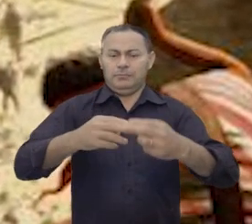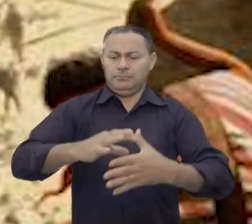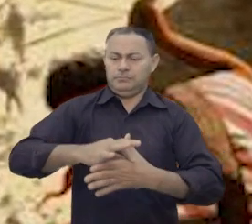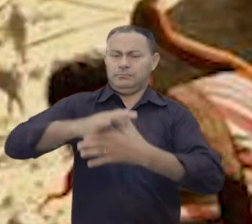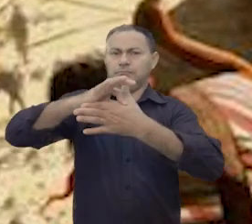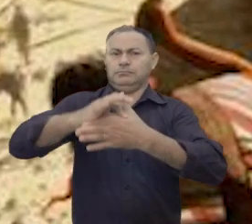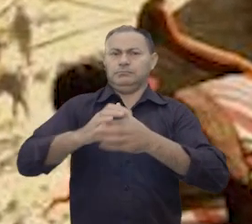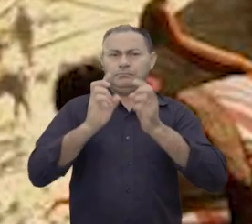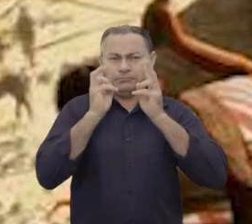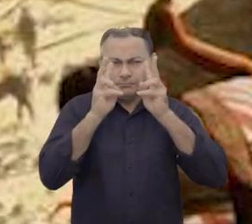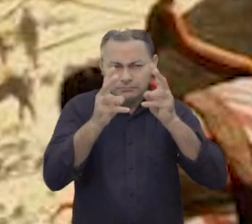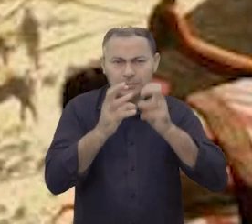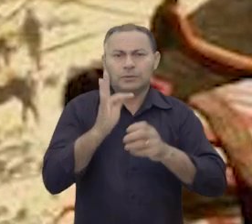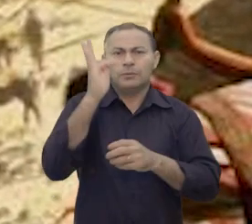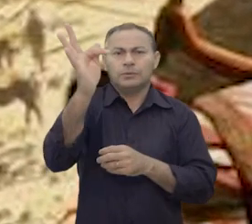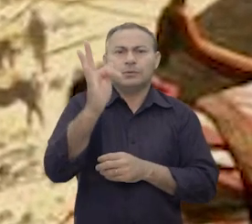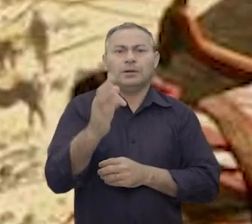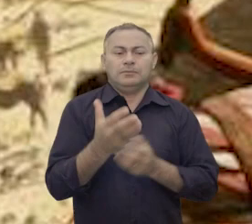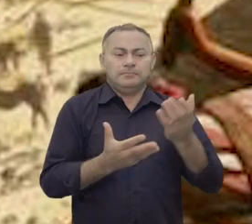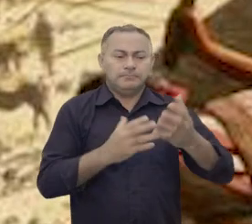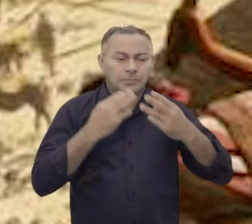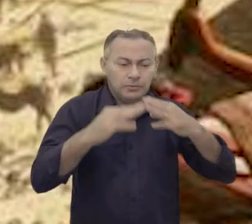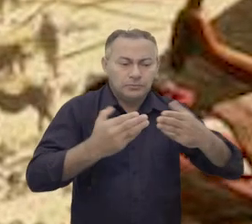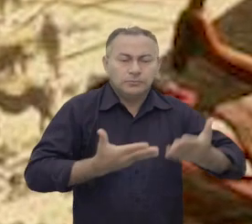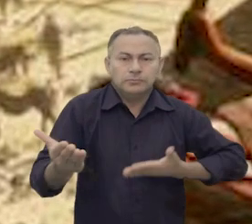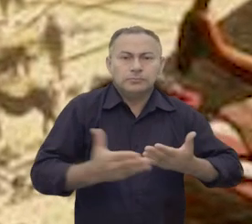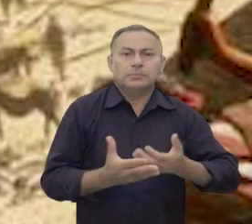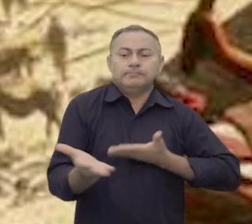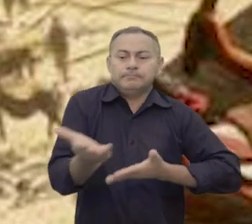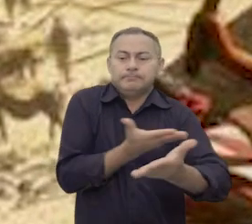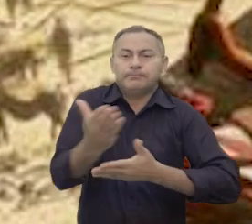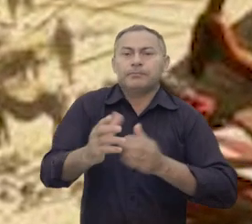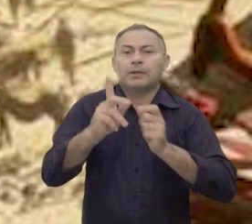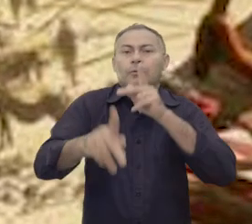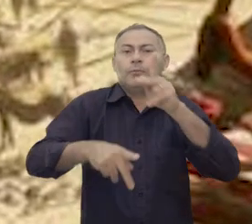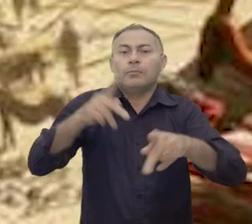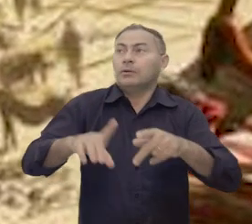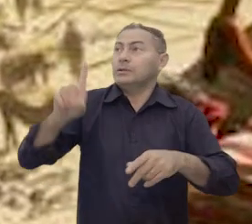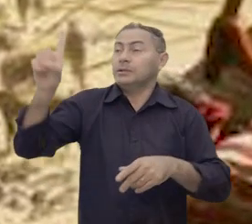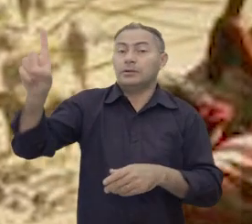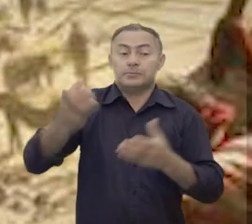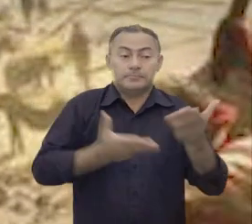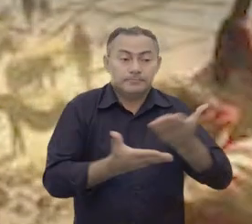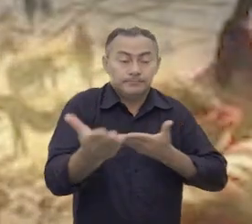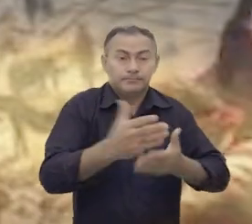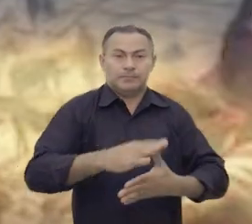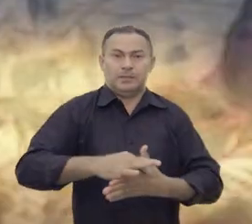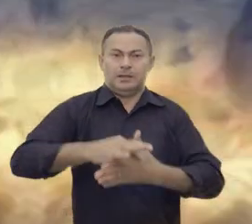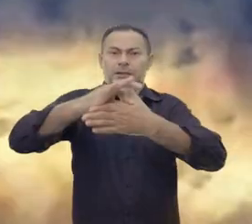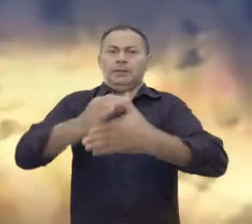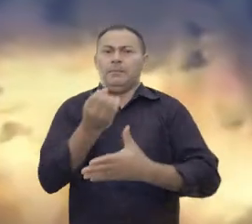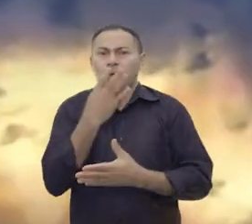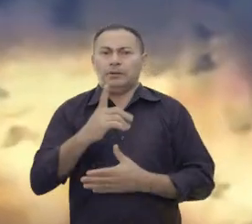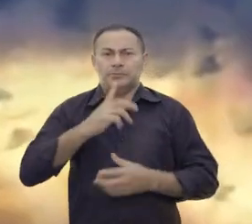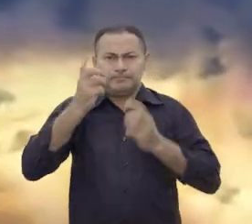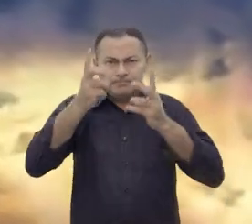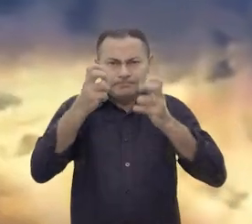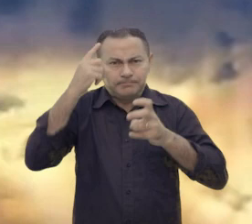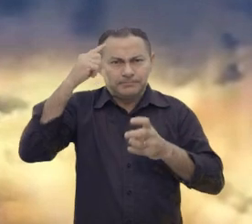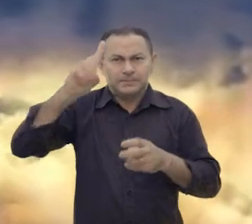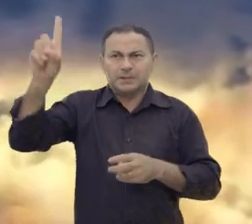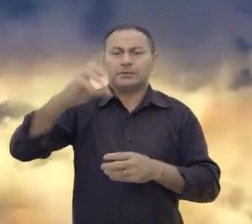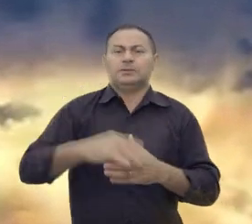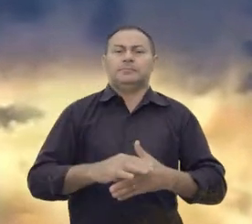foi um líder com uma visão da obra e compartilhou a sua visão com o povo de Deus. Quando um líder tem uma visão de